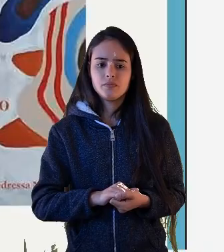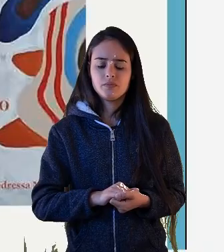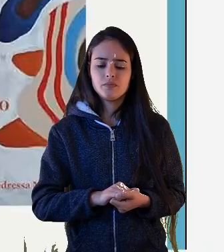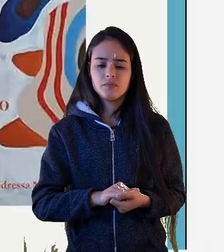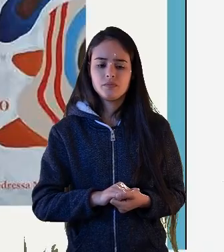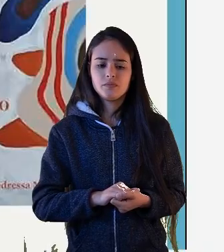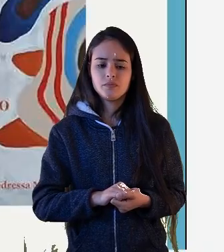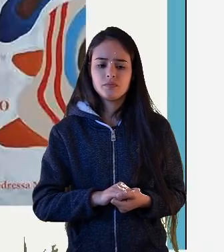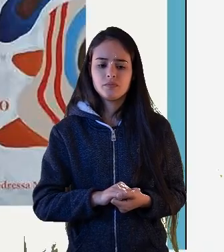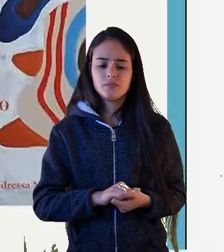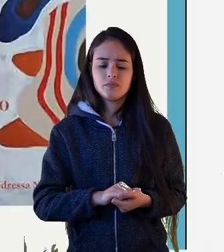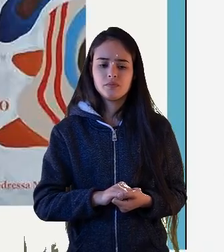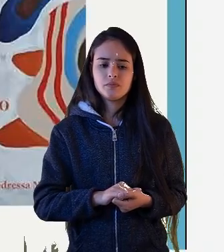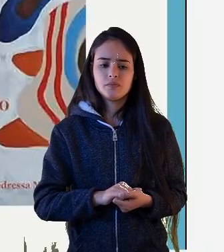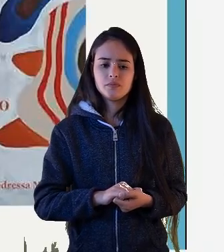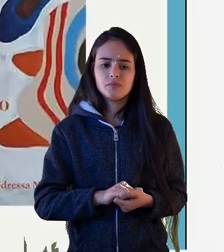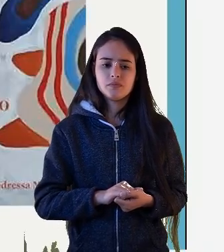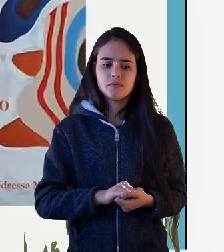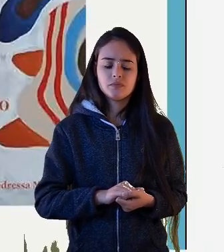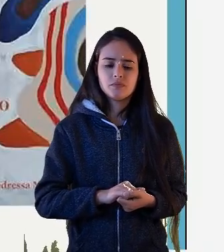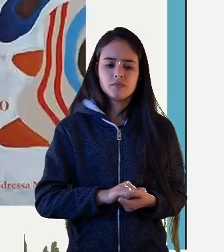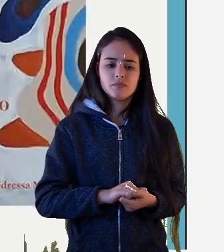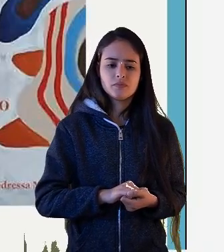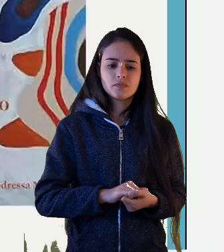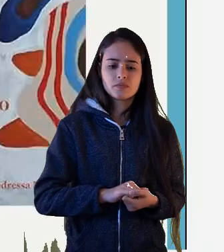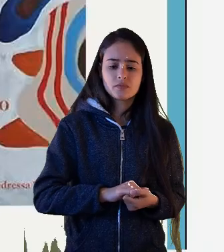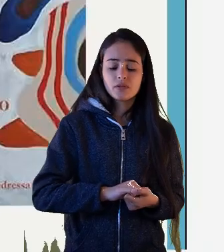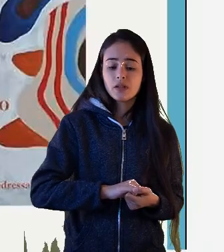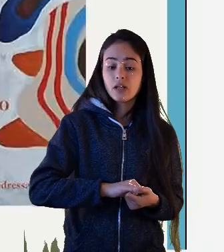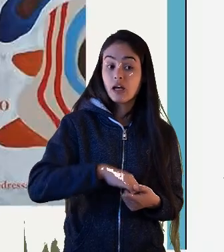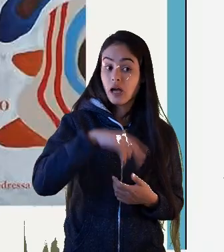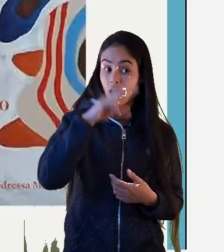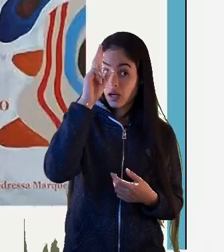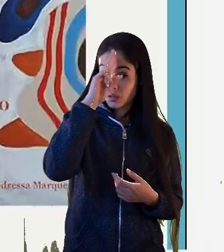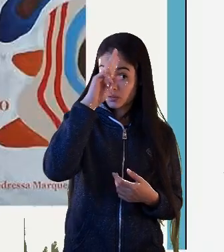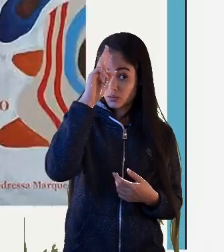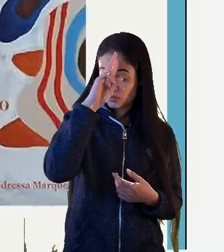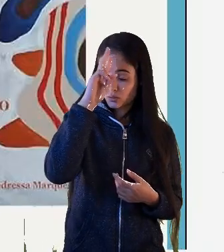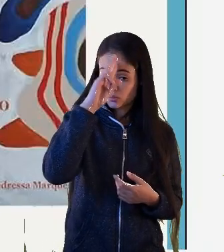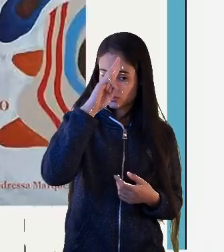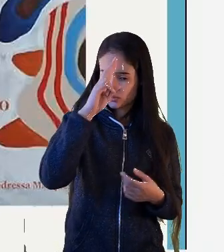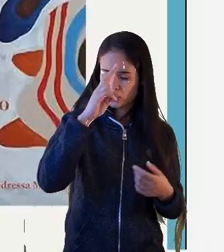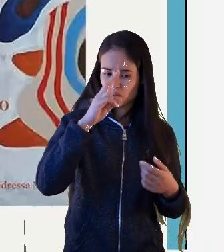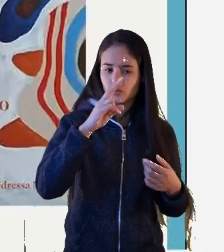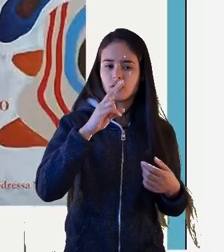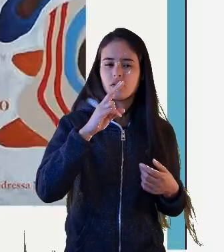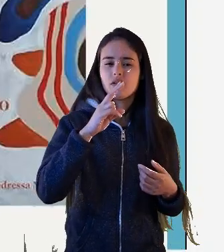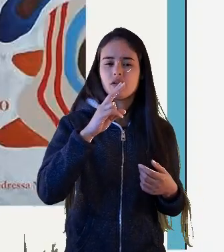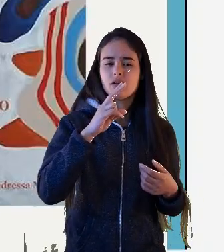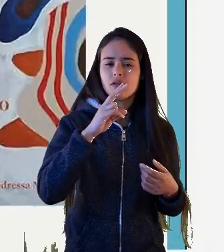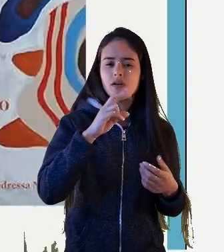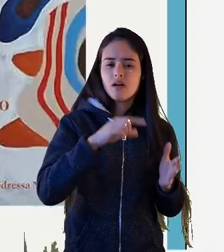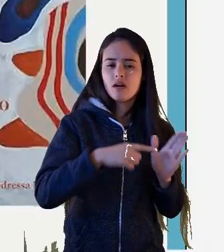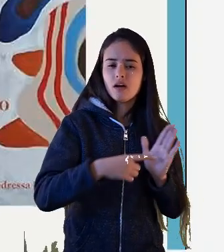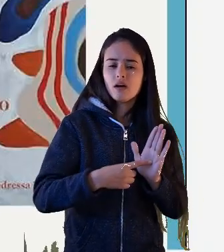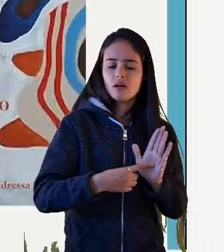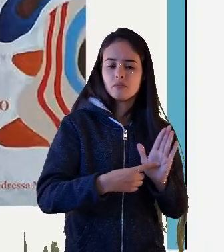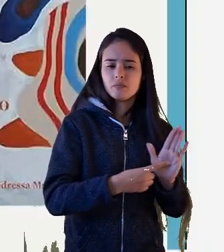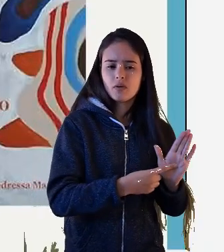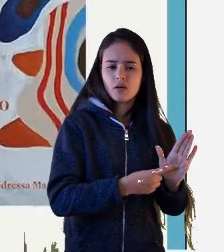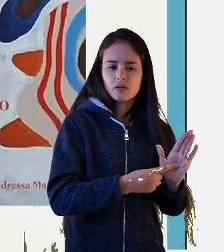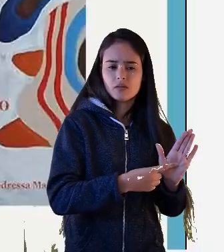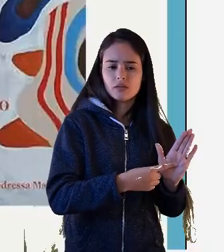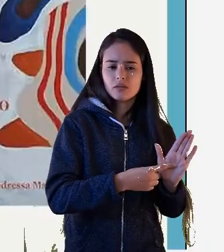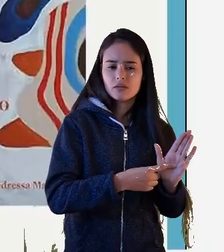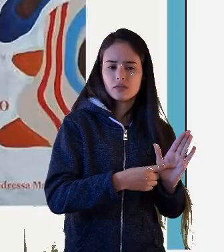um cotista do primeiro ano de cotas, de 2012, né? Do primeiro ano depois